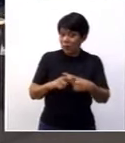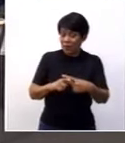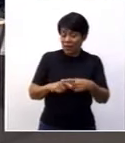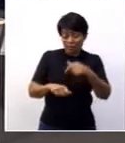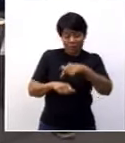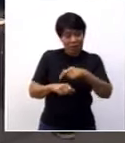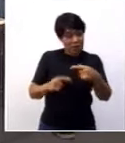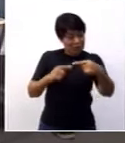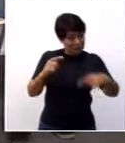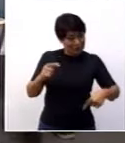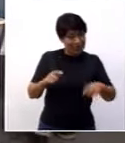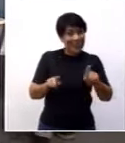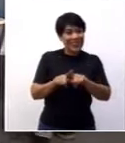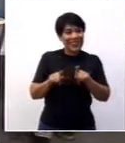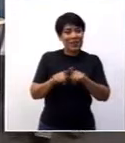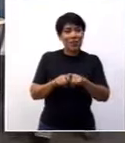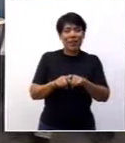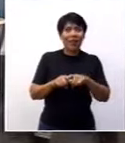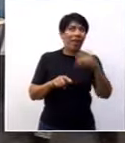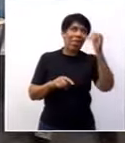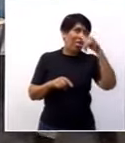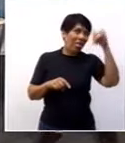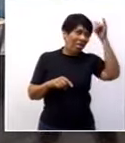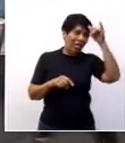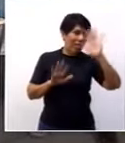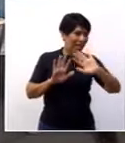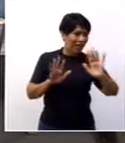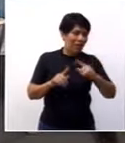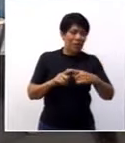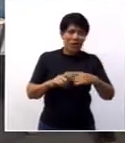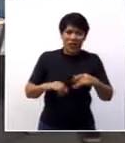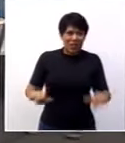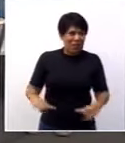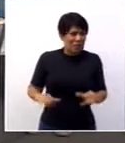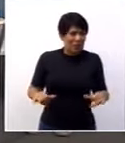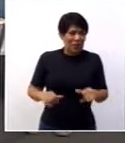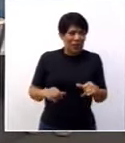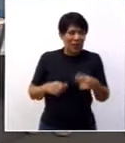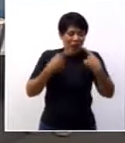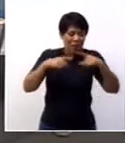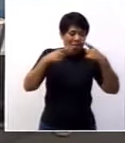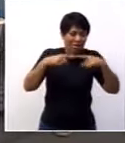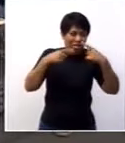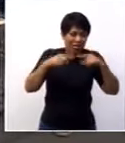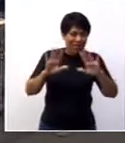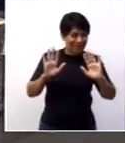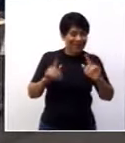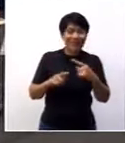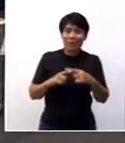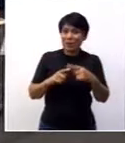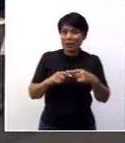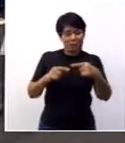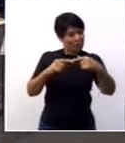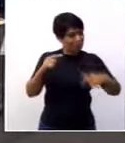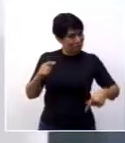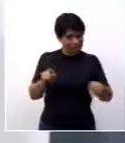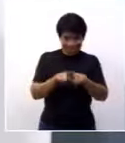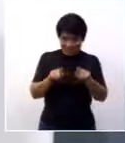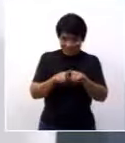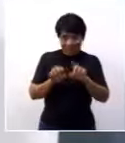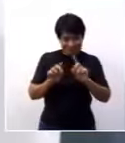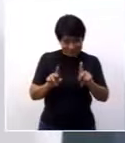momento, e também não vamos fazer a boba, né? Porque ninguém quer aqui sofrer nenhum tipo de difamação, tá? Porque não é o caso,